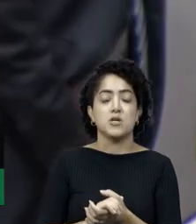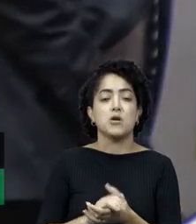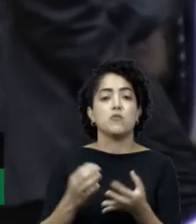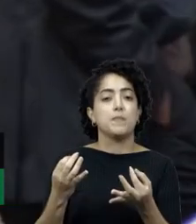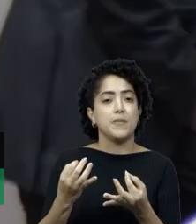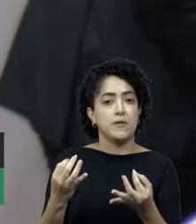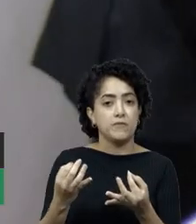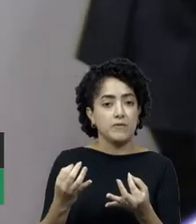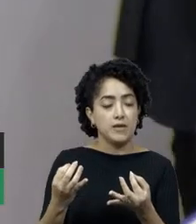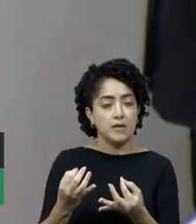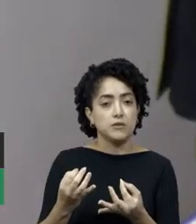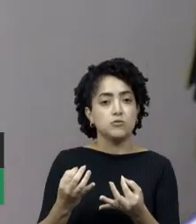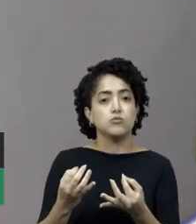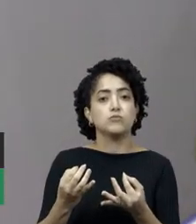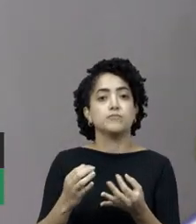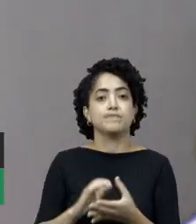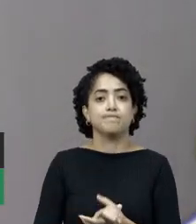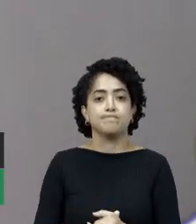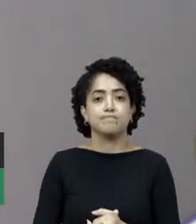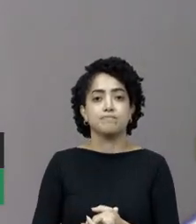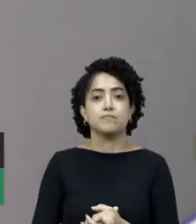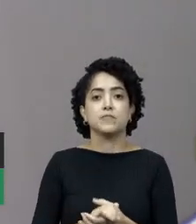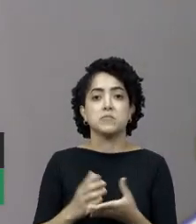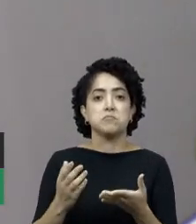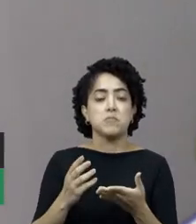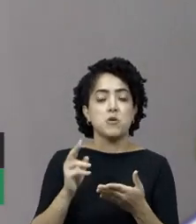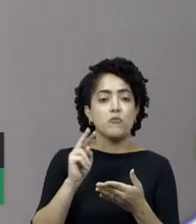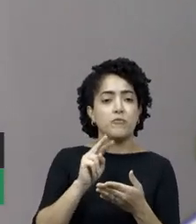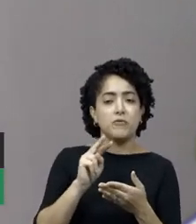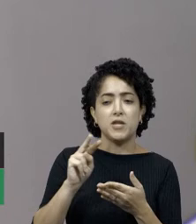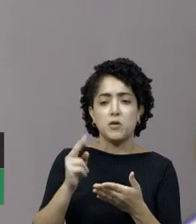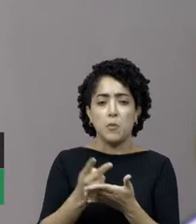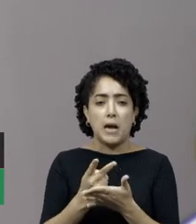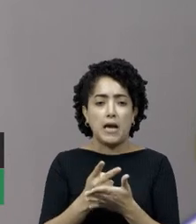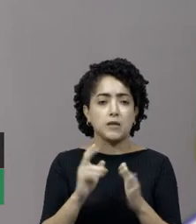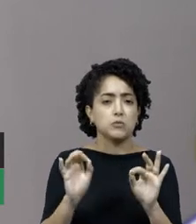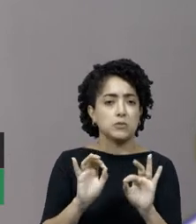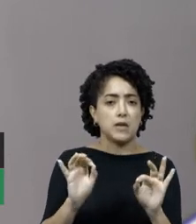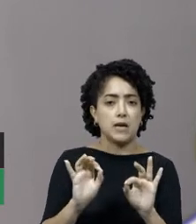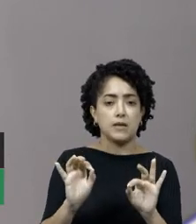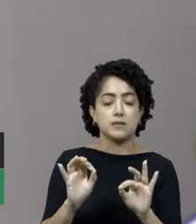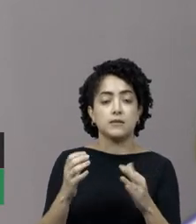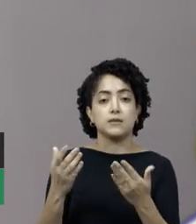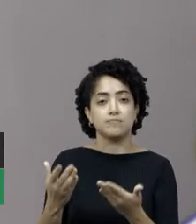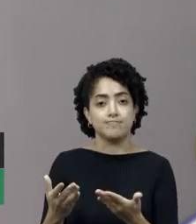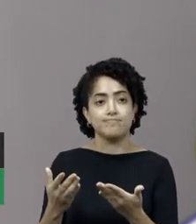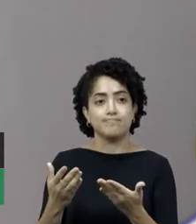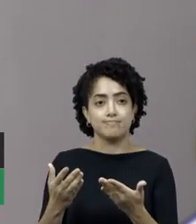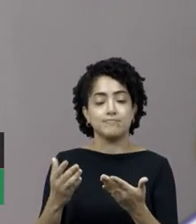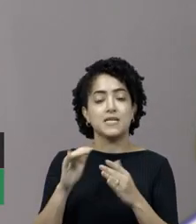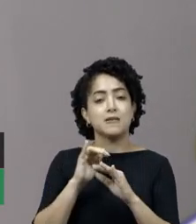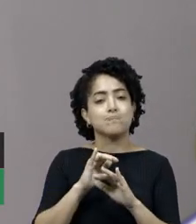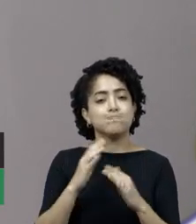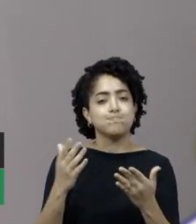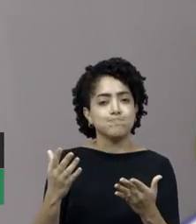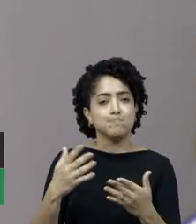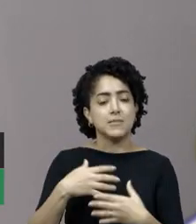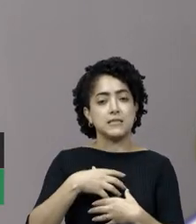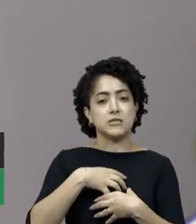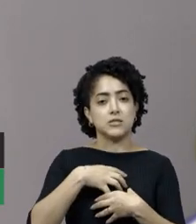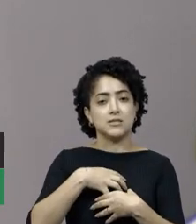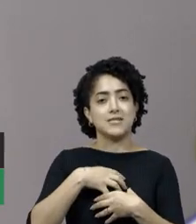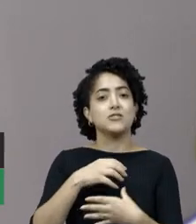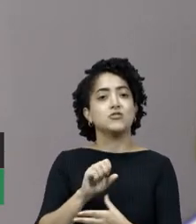sem nenhuma falha. Ninguém observou a falha aí. Quero dizer que ela transmite uma segurança para a gente, principalmente